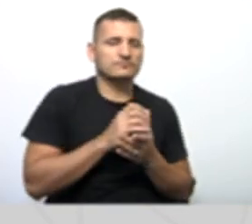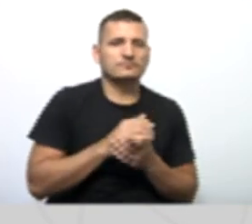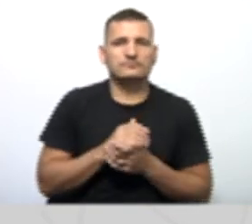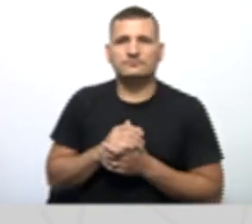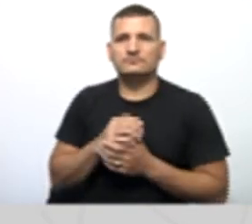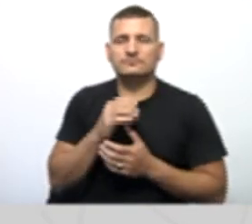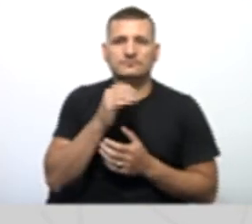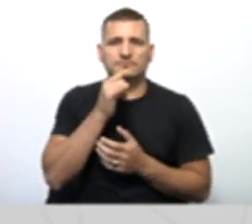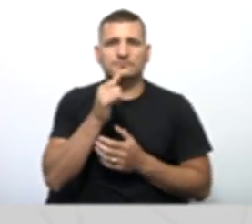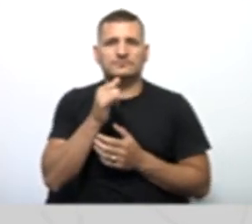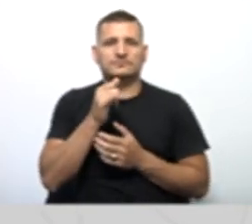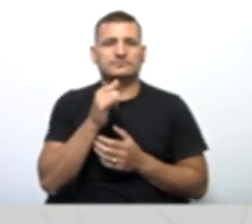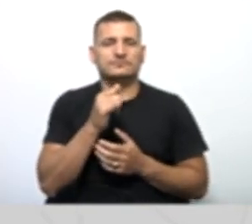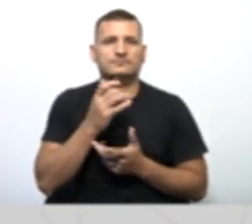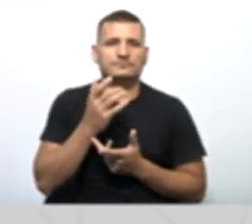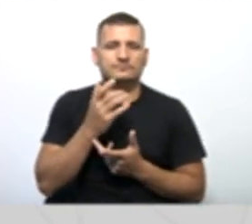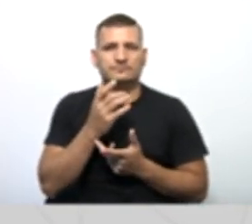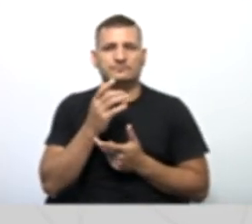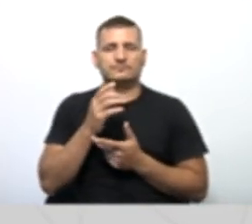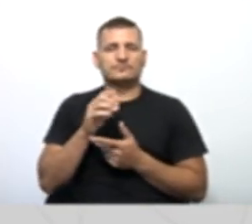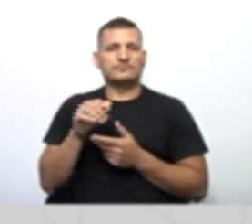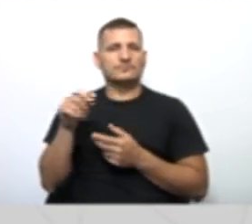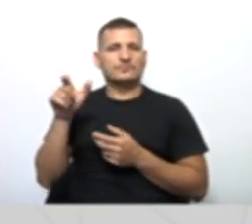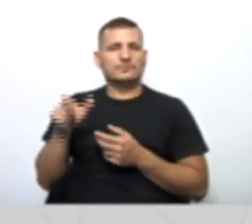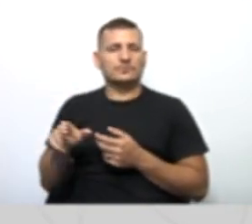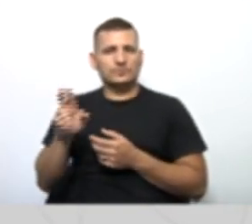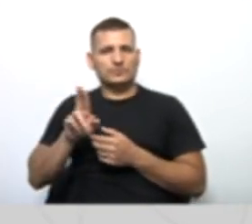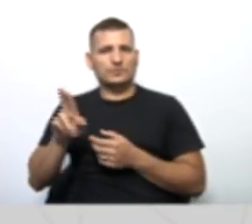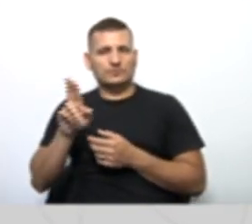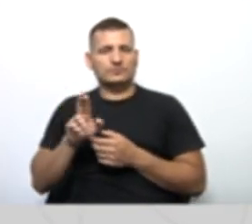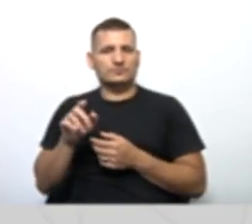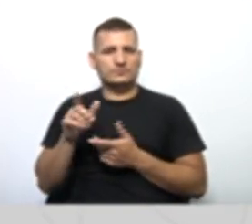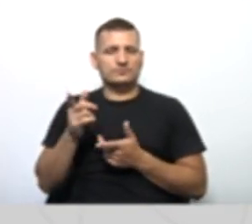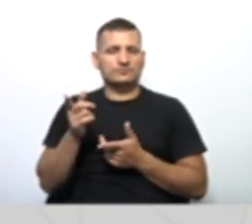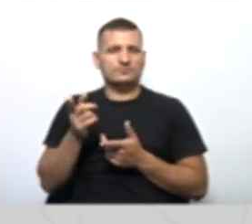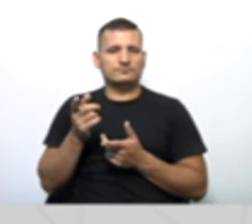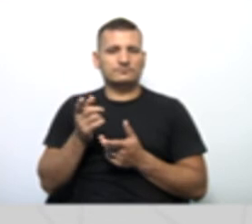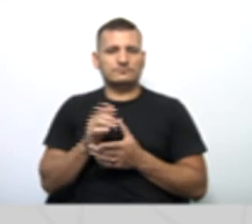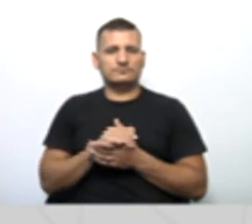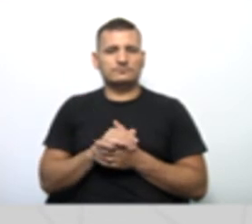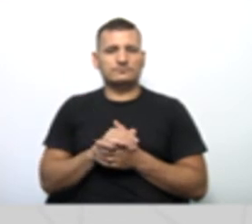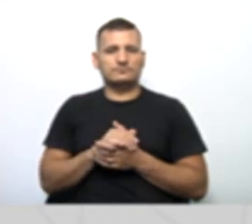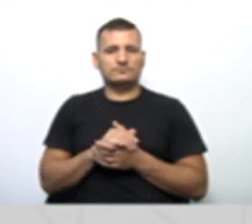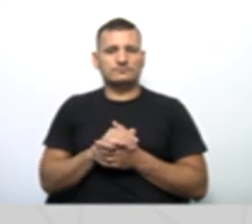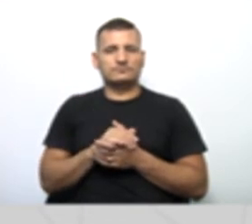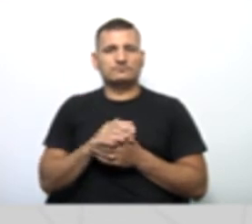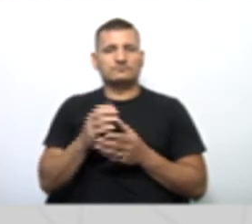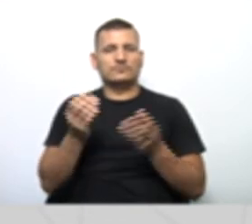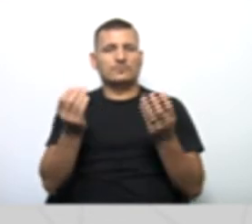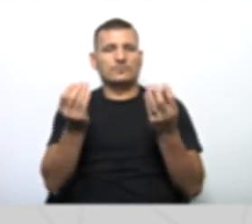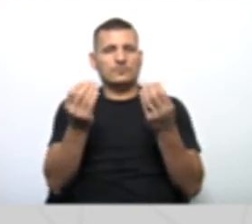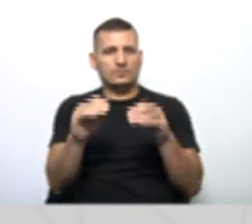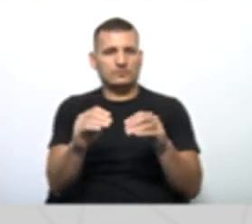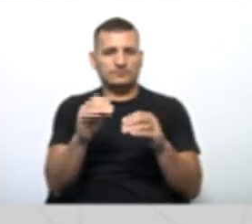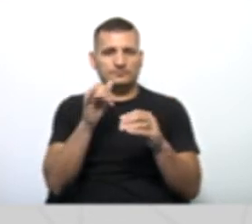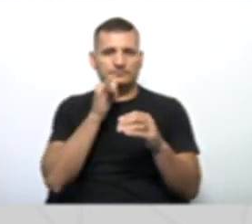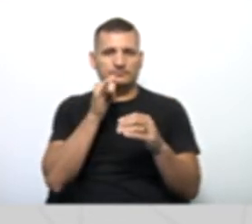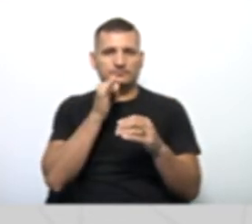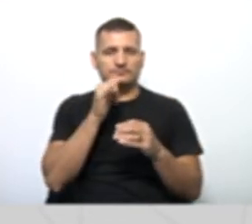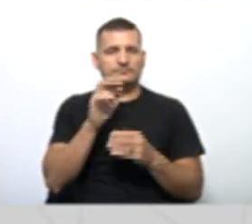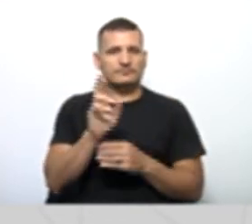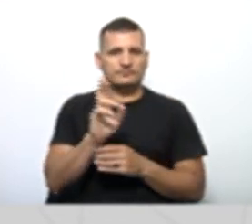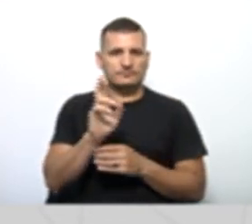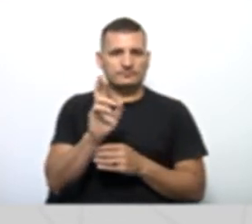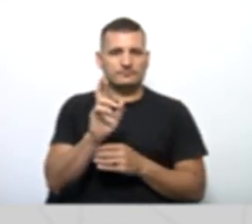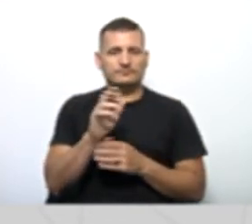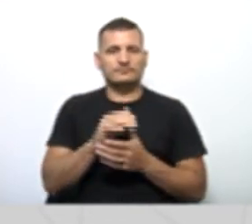do sistema. Olha, o usuário está orientado que ele deve lançar moeda, né, valores de moeda em reais, que